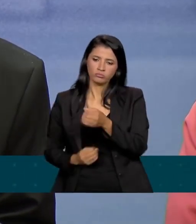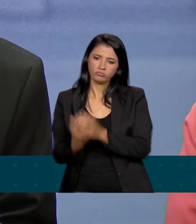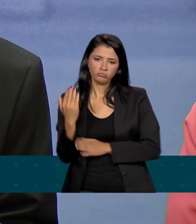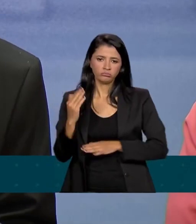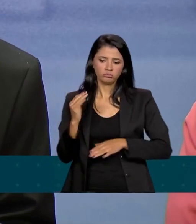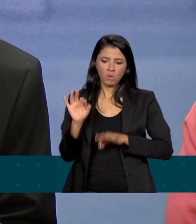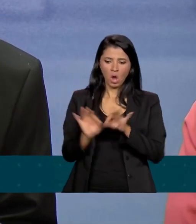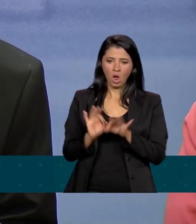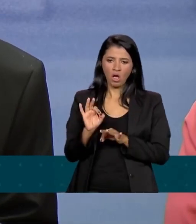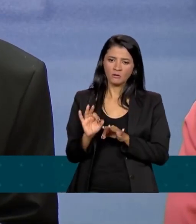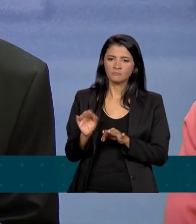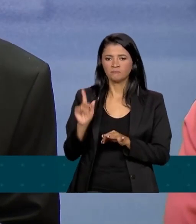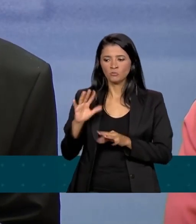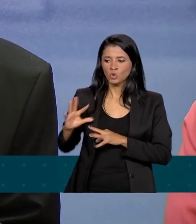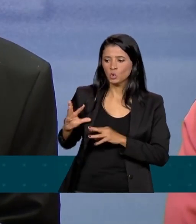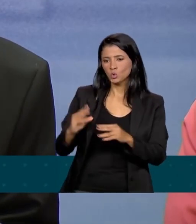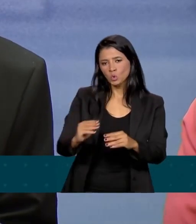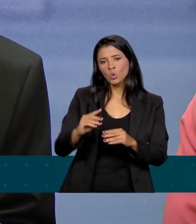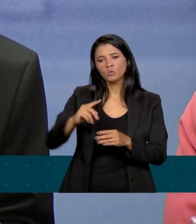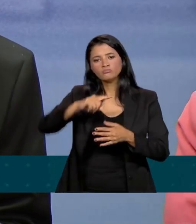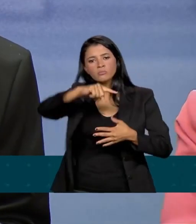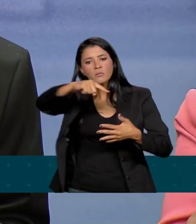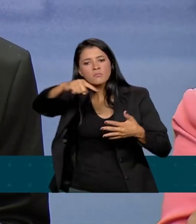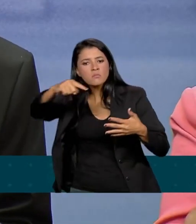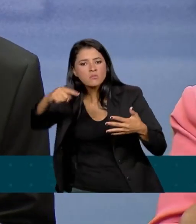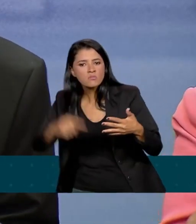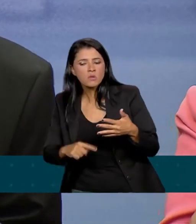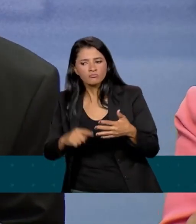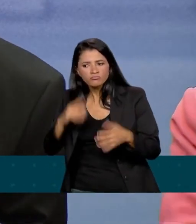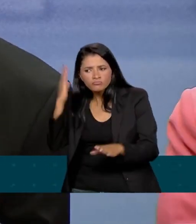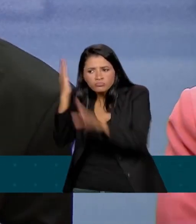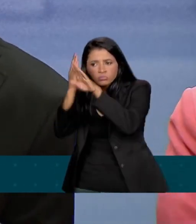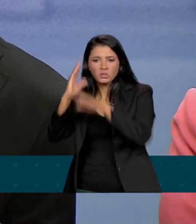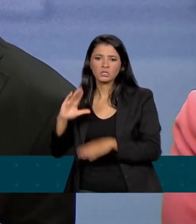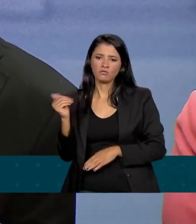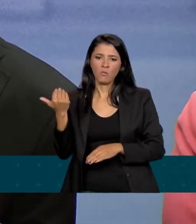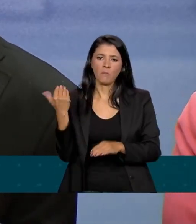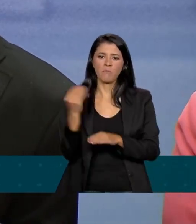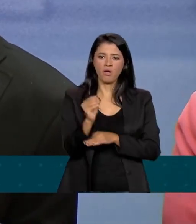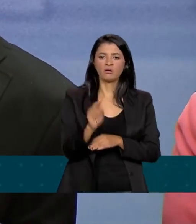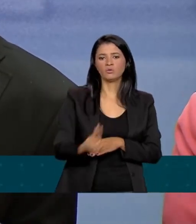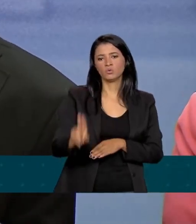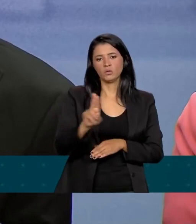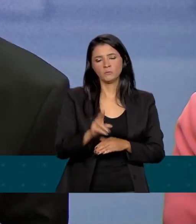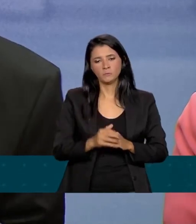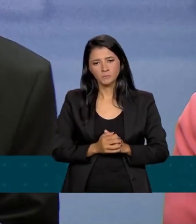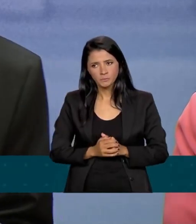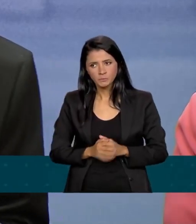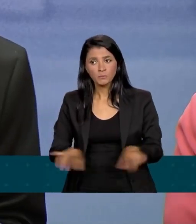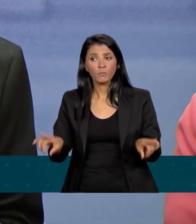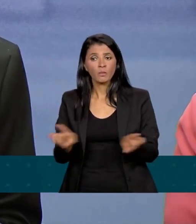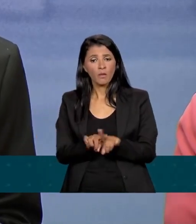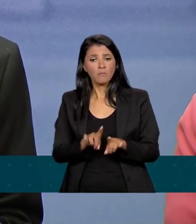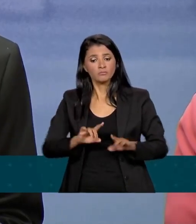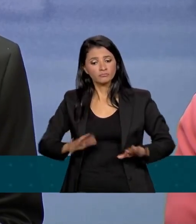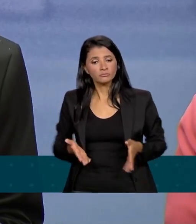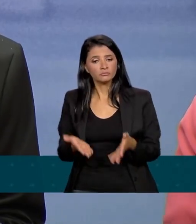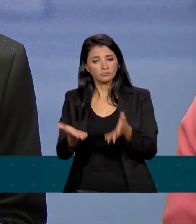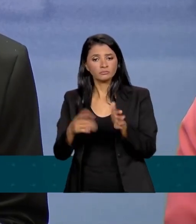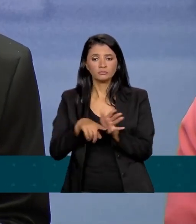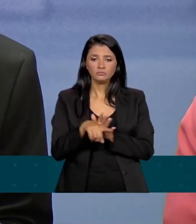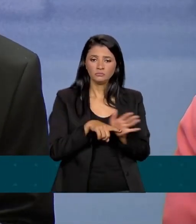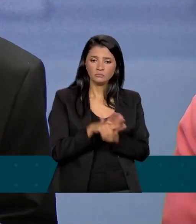escala de todas as coisas com evidência científica para serem implementadas. A questão também do incentivo à